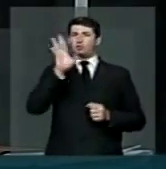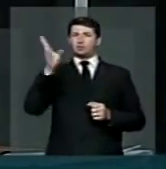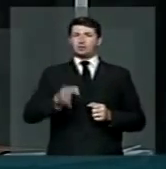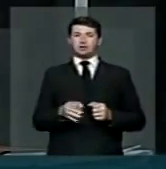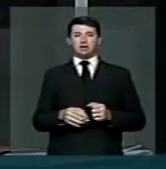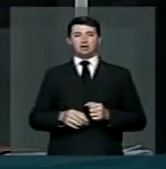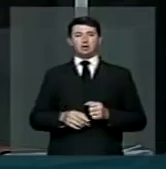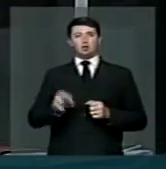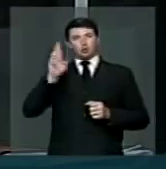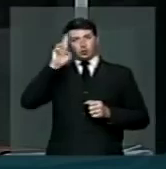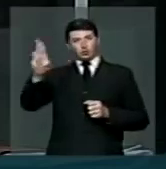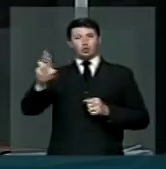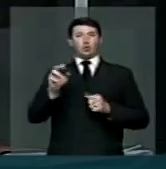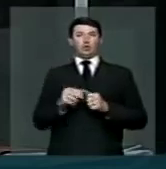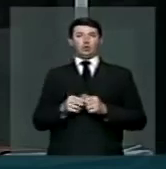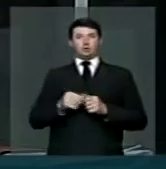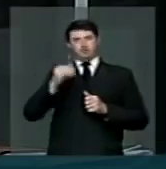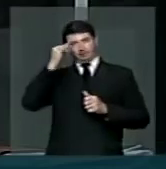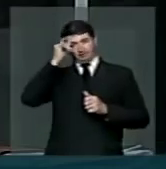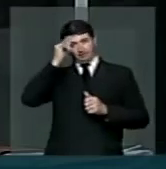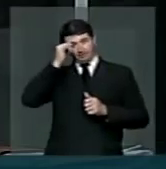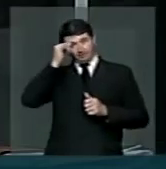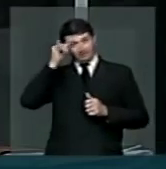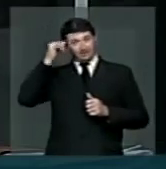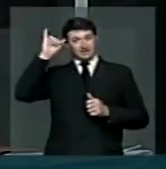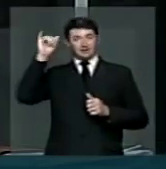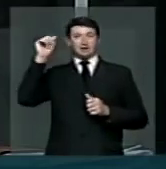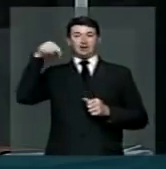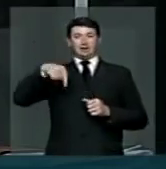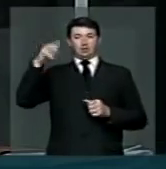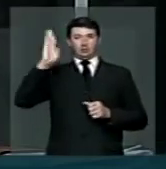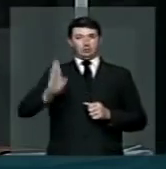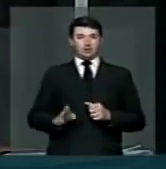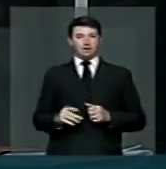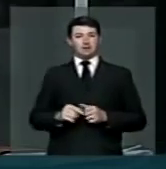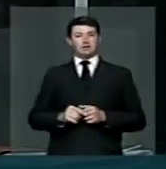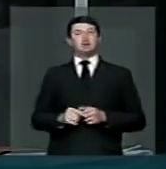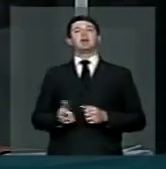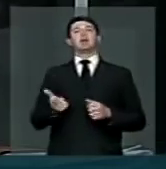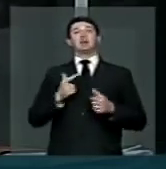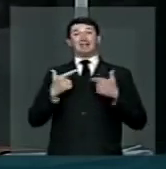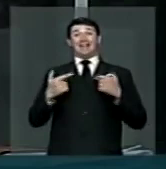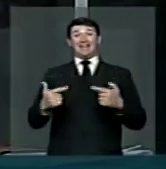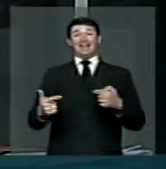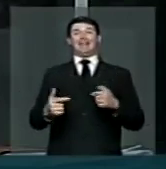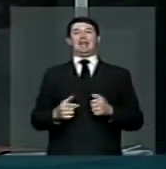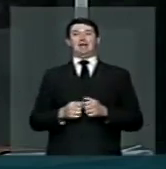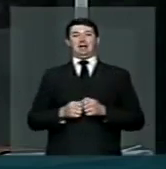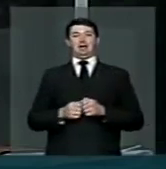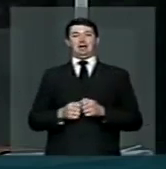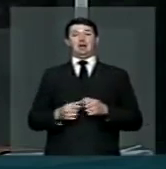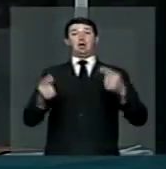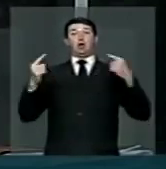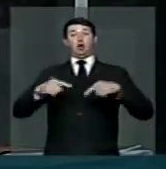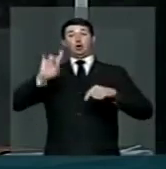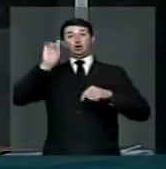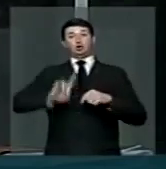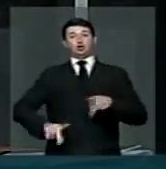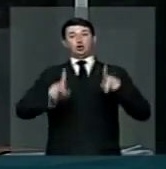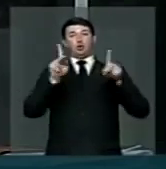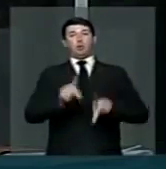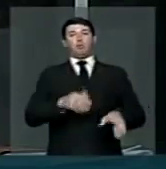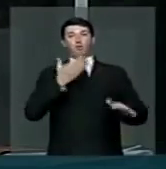dos proprietários das terras desse país. Está em guerra declarada contra os direitos dos